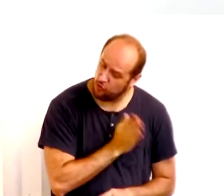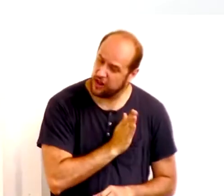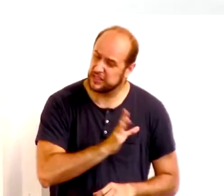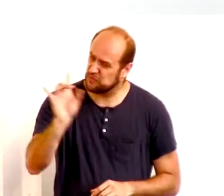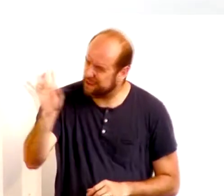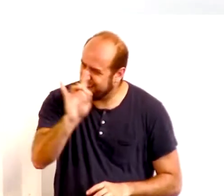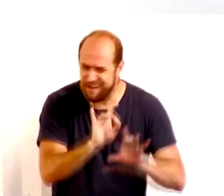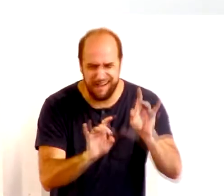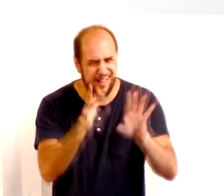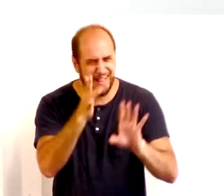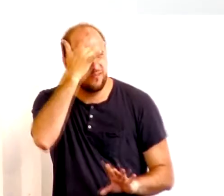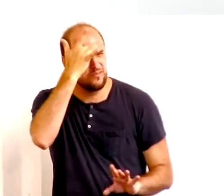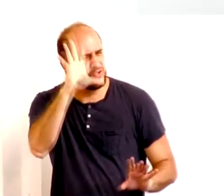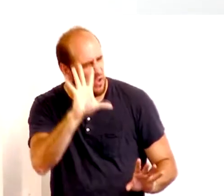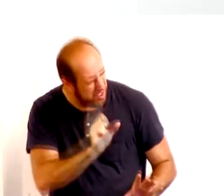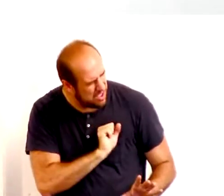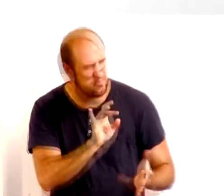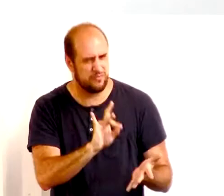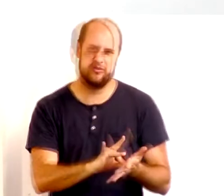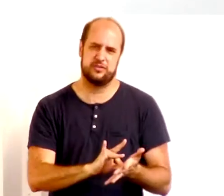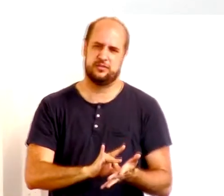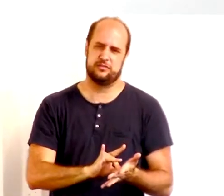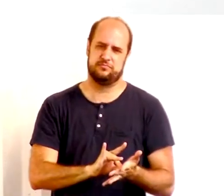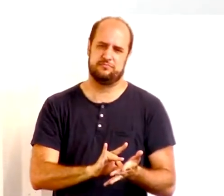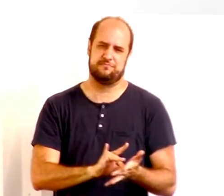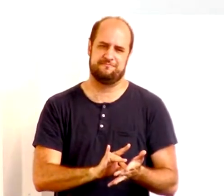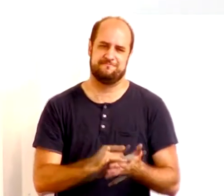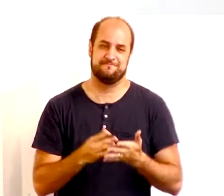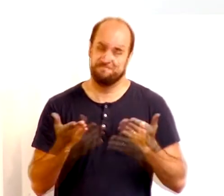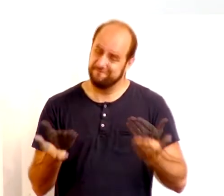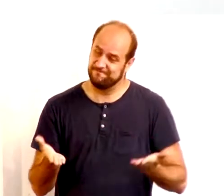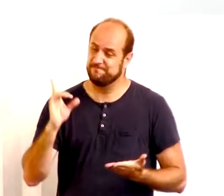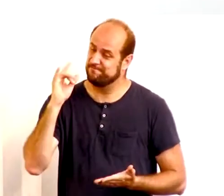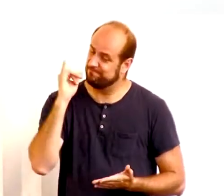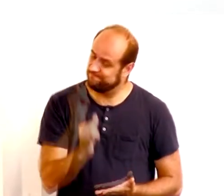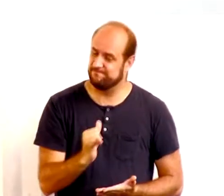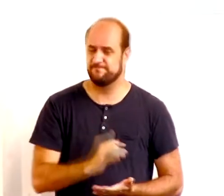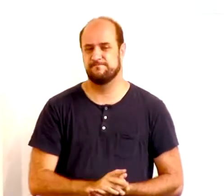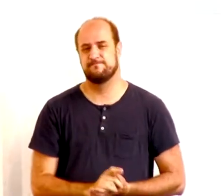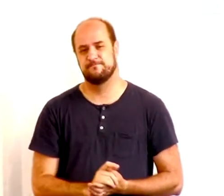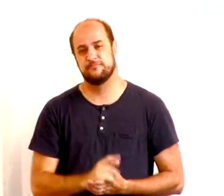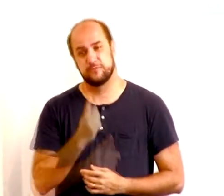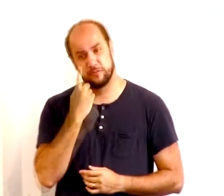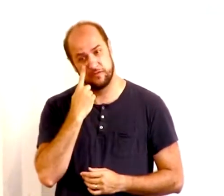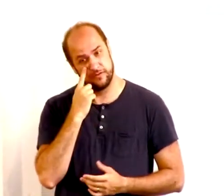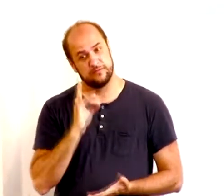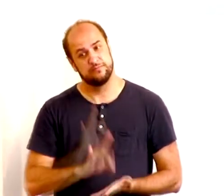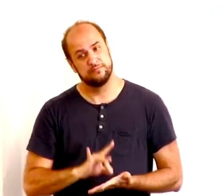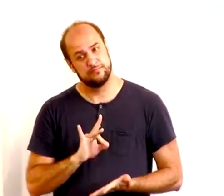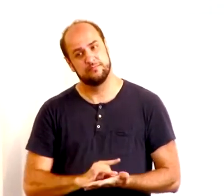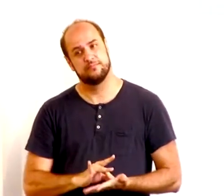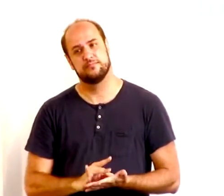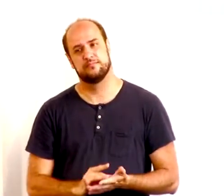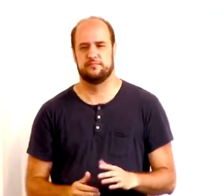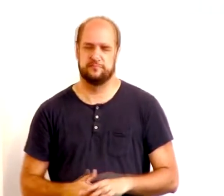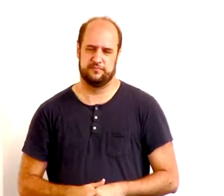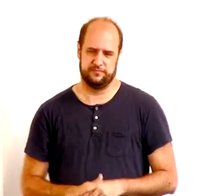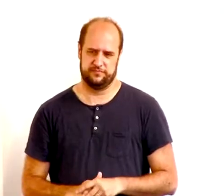fala que ama você mesmo conhecendo o seu coração. Isso é a palavra. Veja bem se dá para rejeitar essa